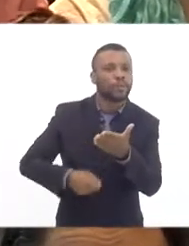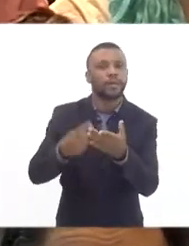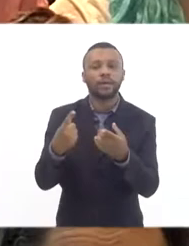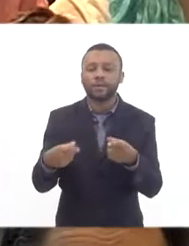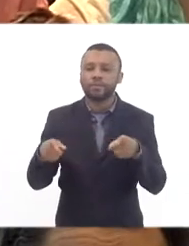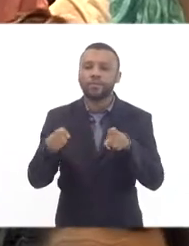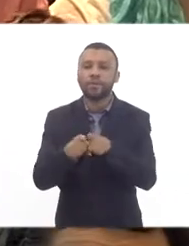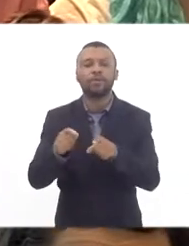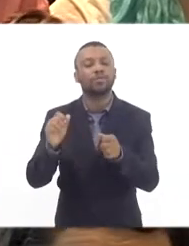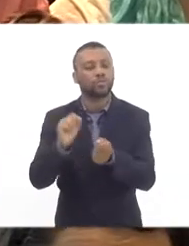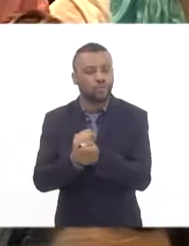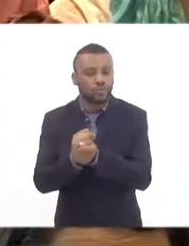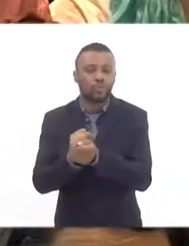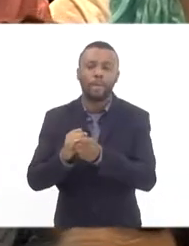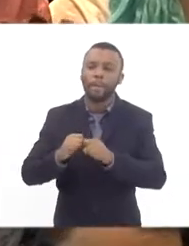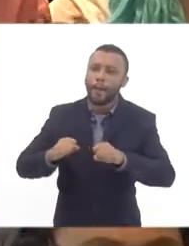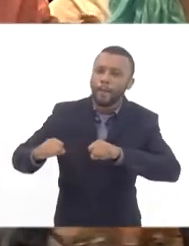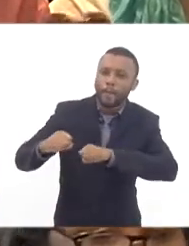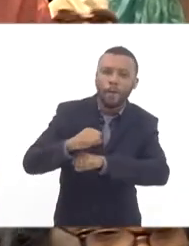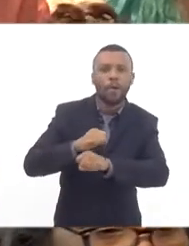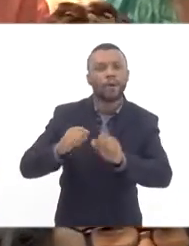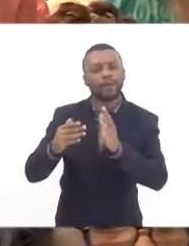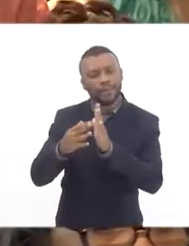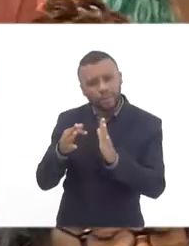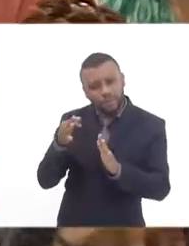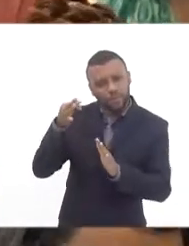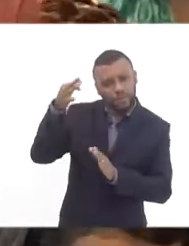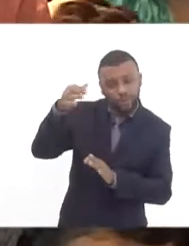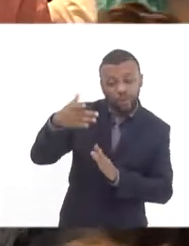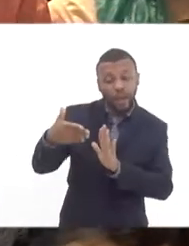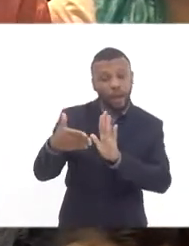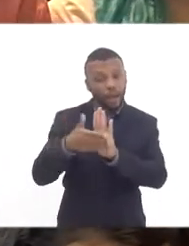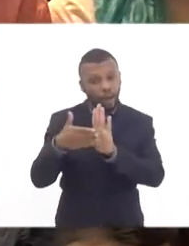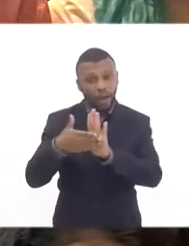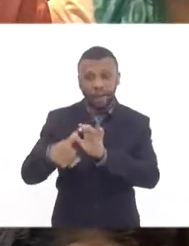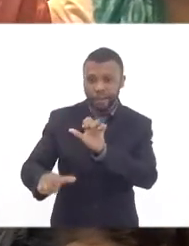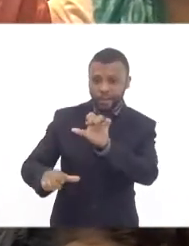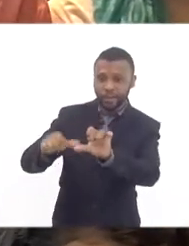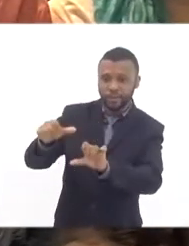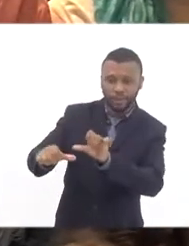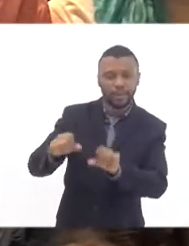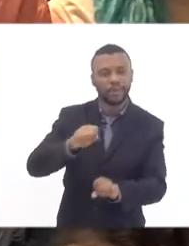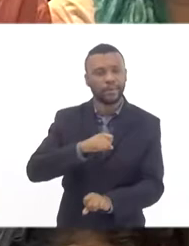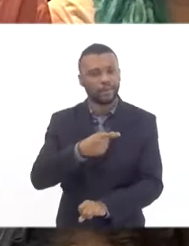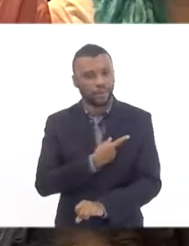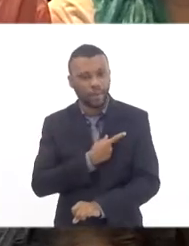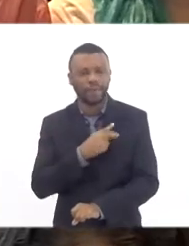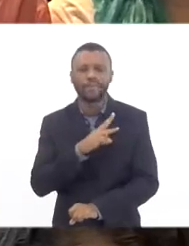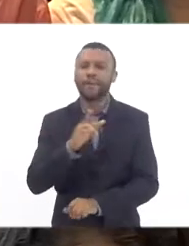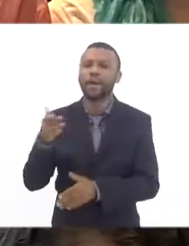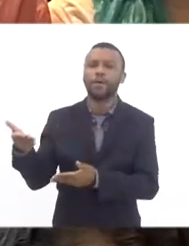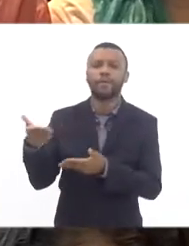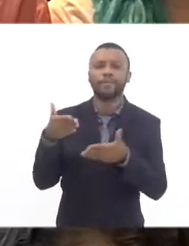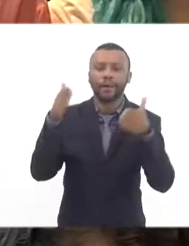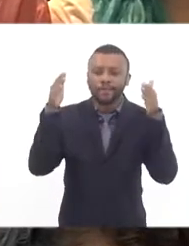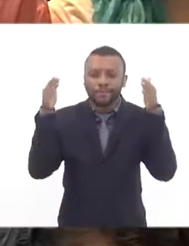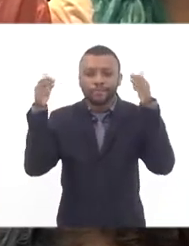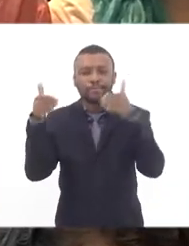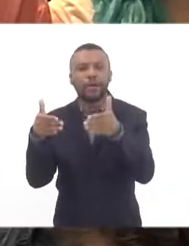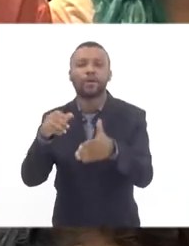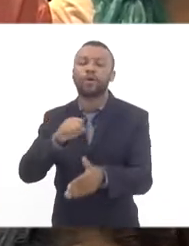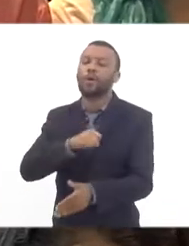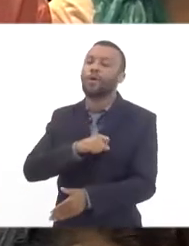juntos. Até na renovação da agenda São Gonçalo, a gente vai convidar o pessoal do Fórum Gonçalense de Cultura para